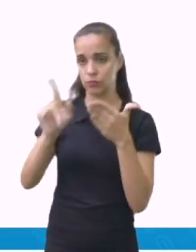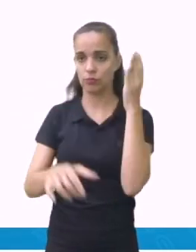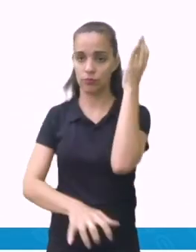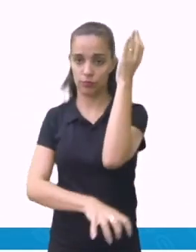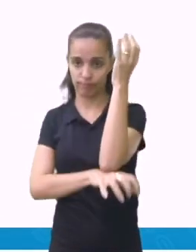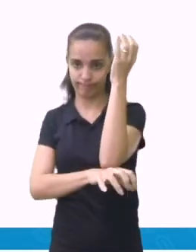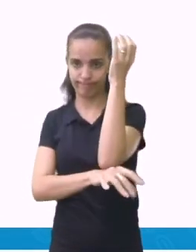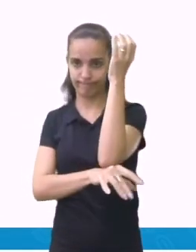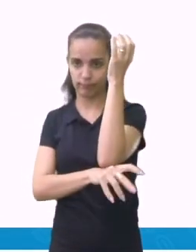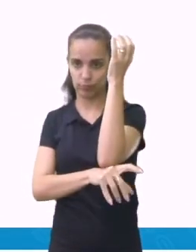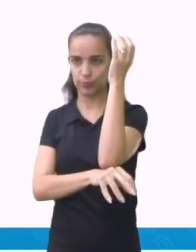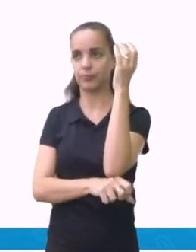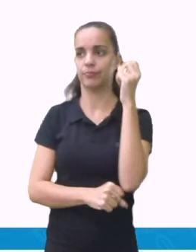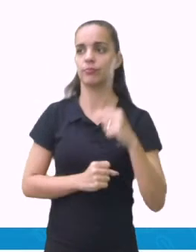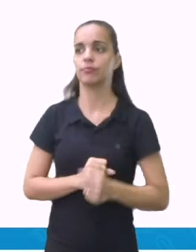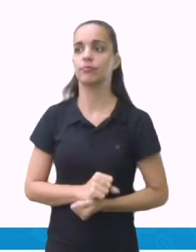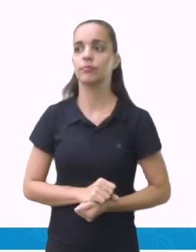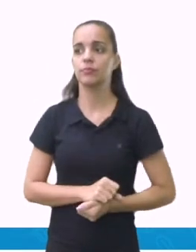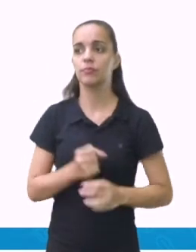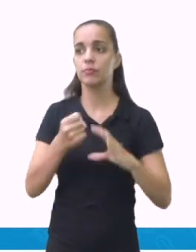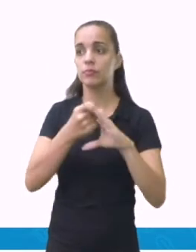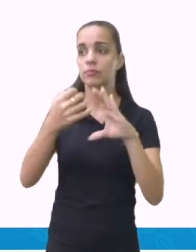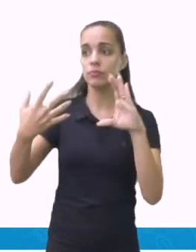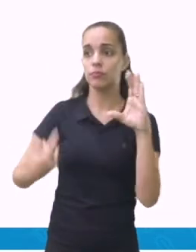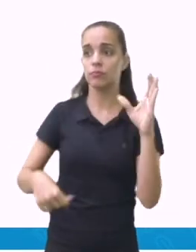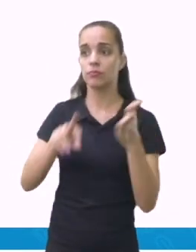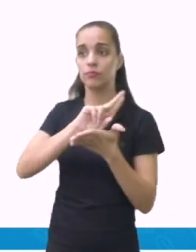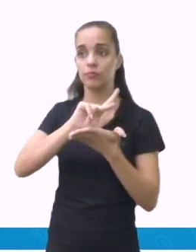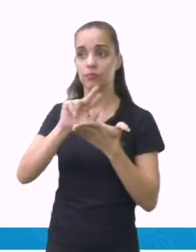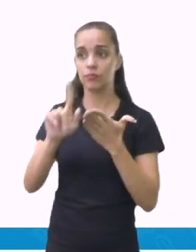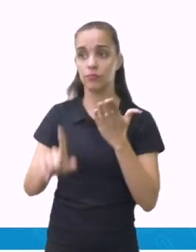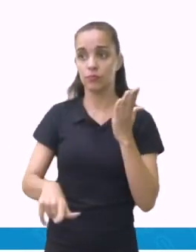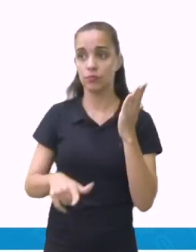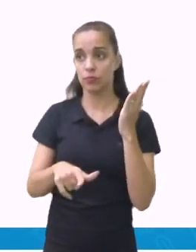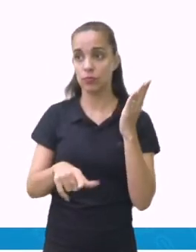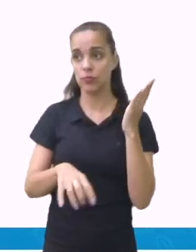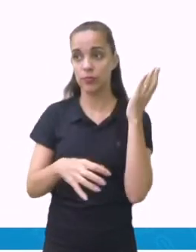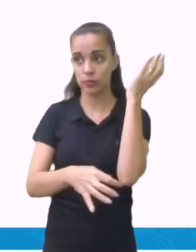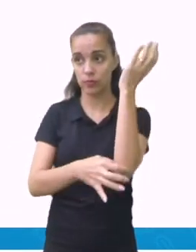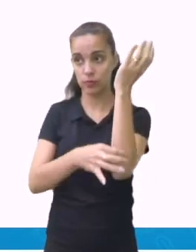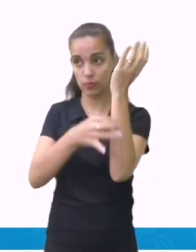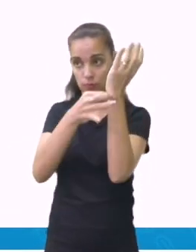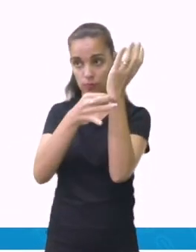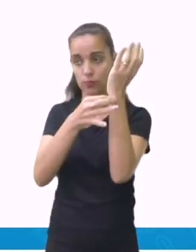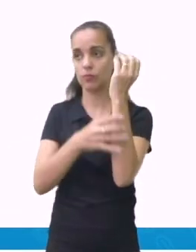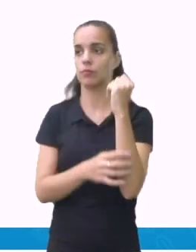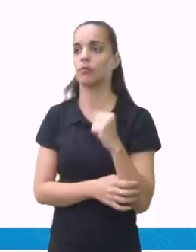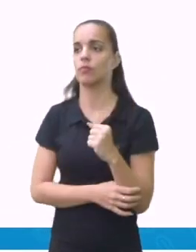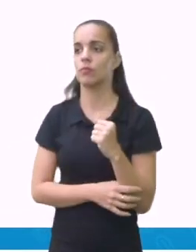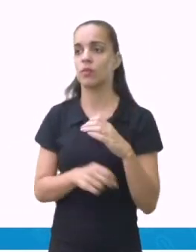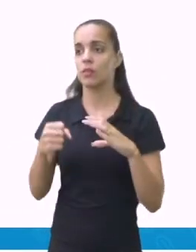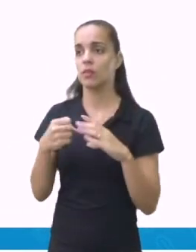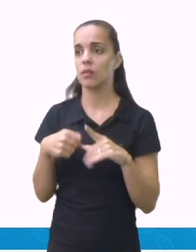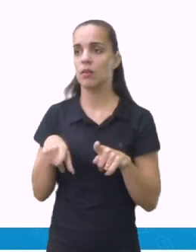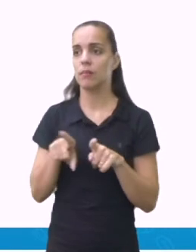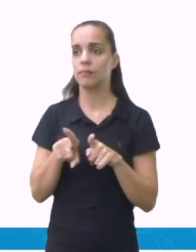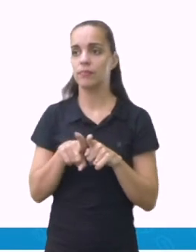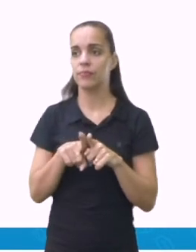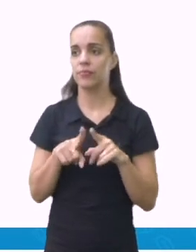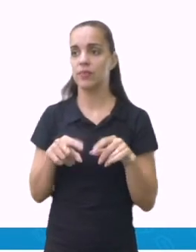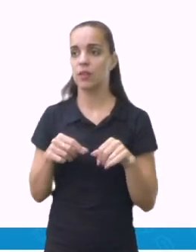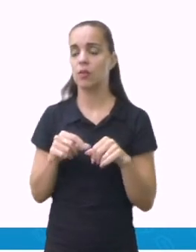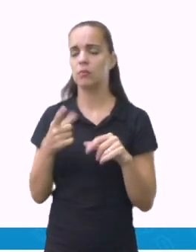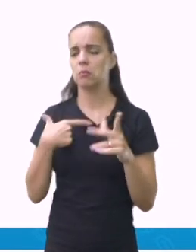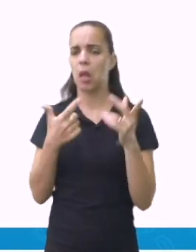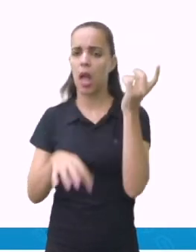diferentes raízes, características de diferentes caules. E aí, tanto raiz